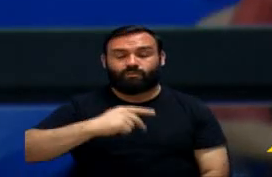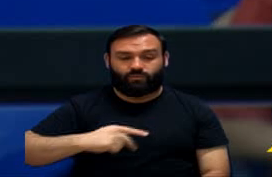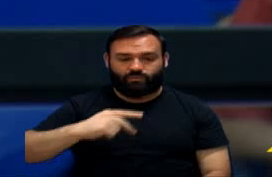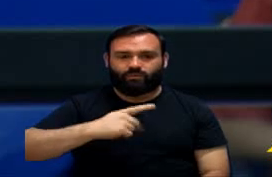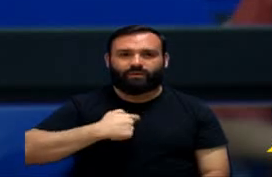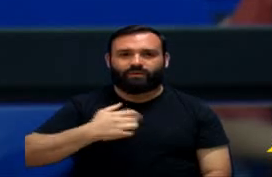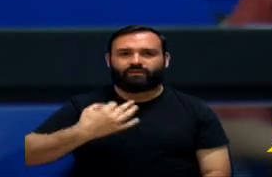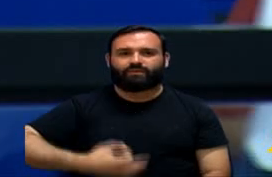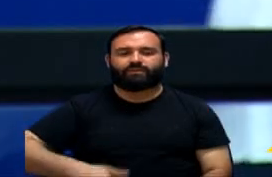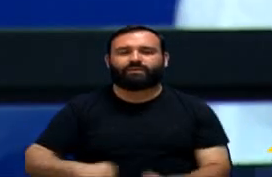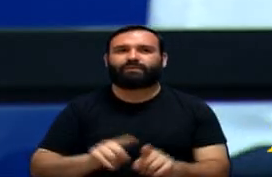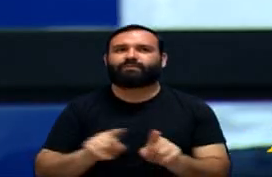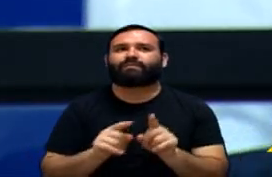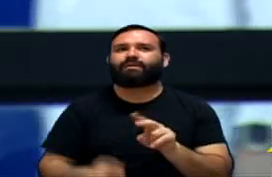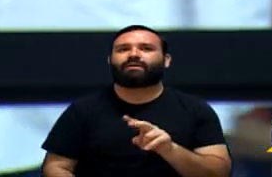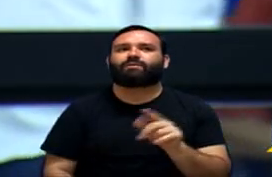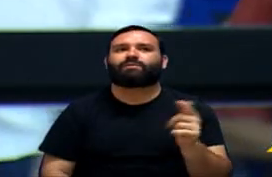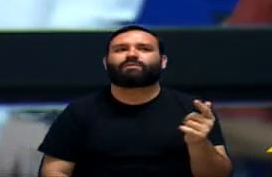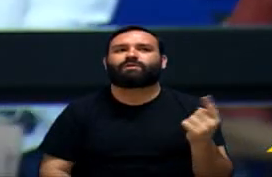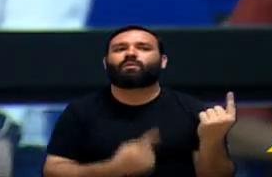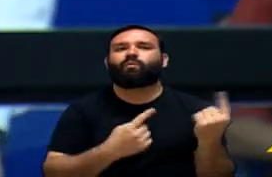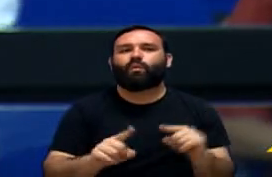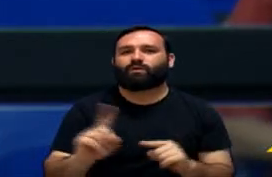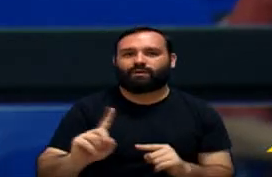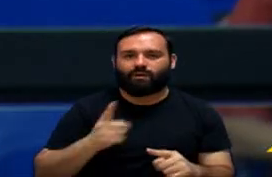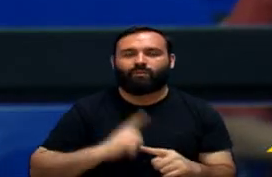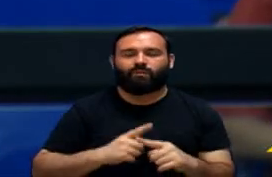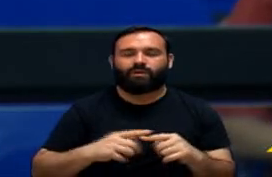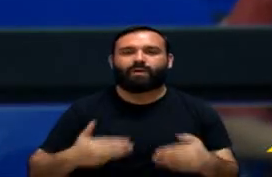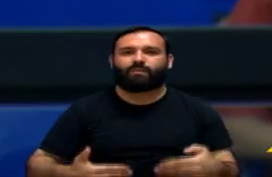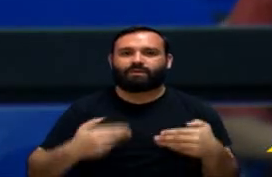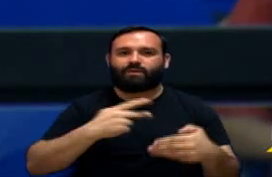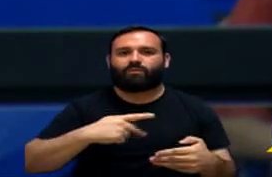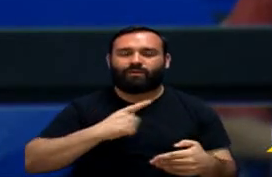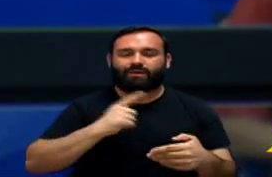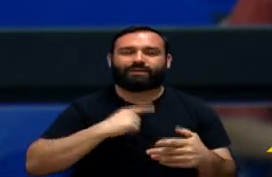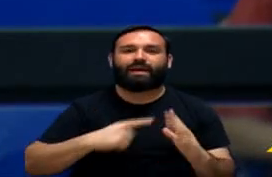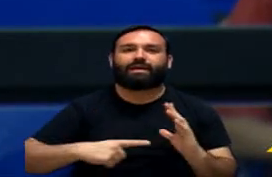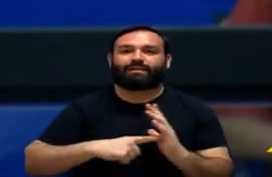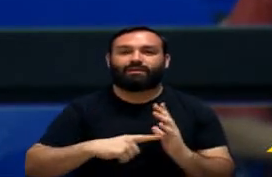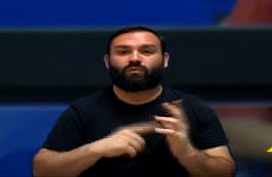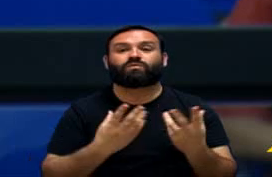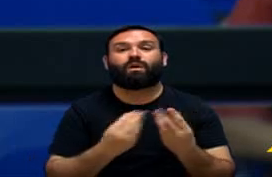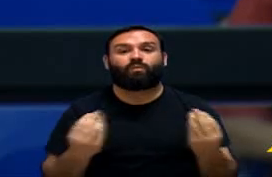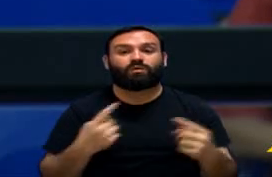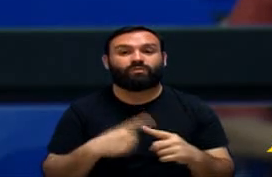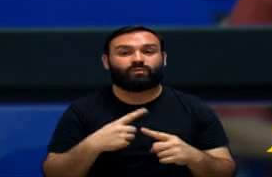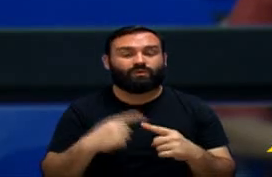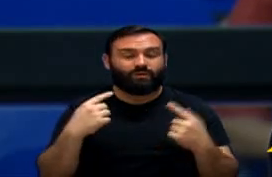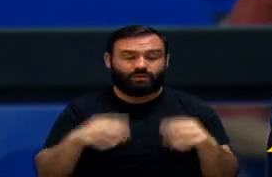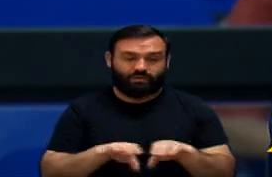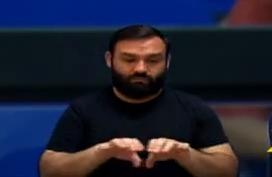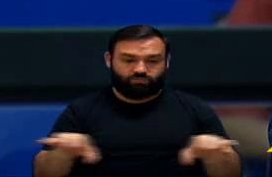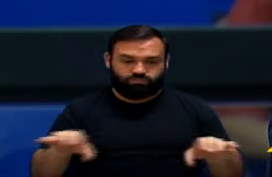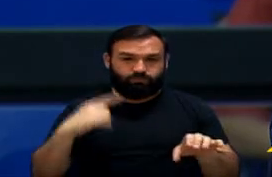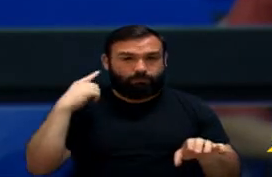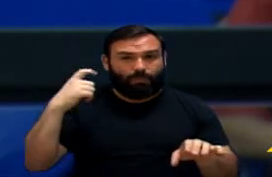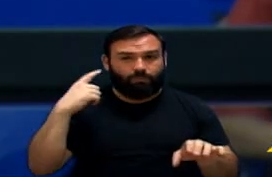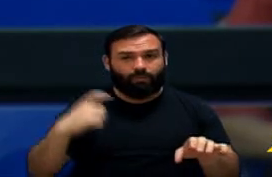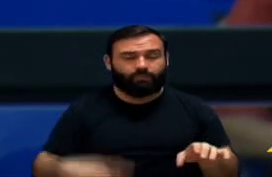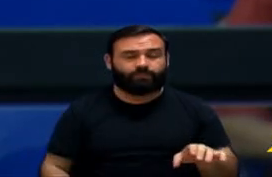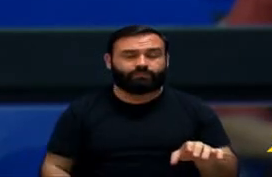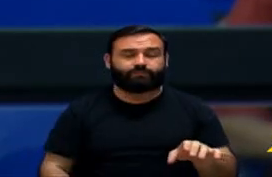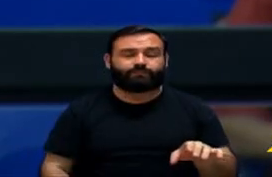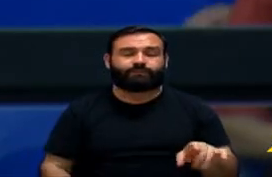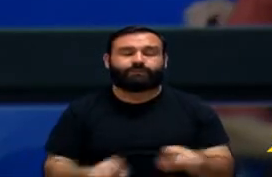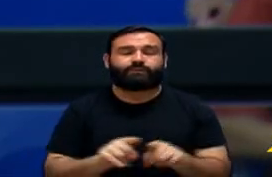certeza que não não entrará contra essa lei porque o Ministério Público também tem várias denúncias lá no ministério público por conta de escapamento Por conta desses barulhos